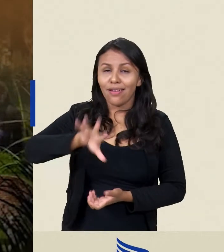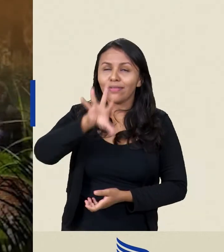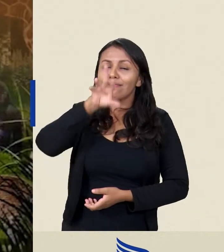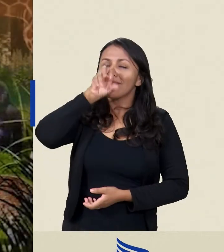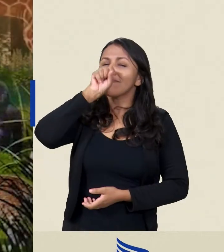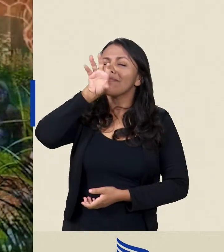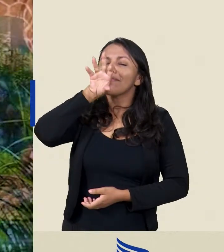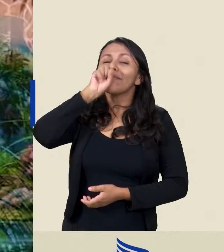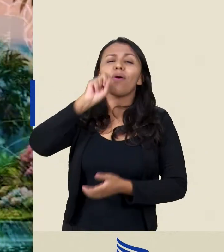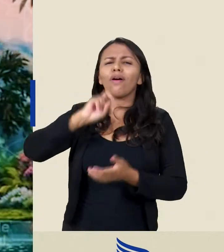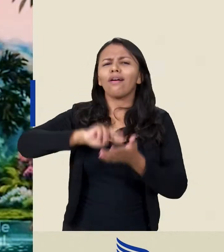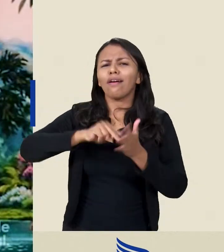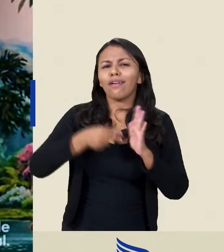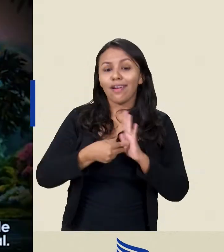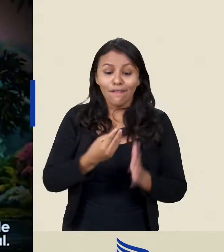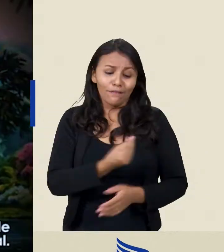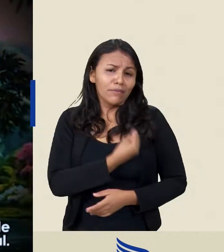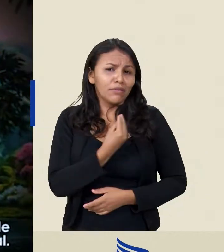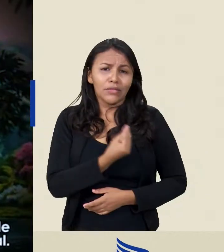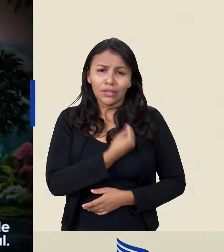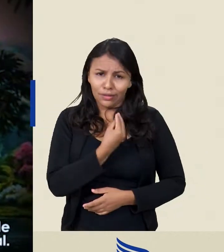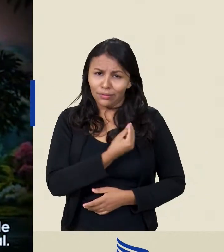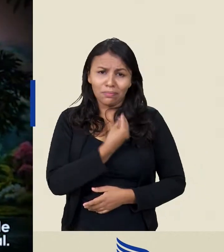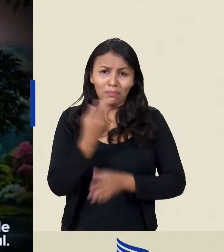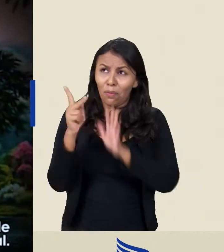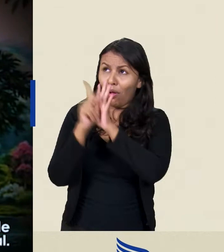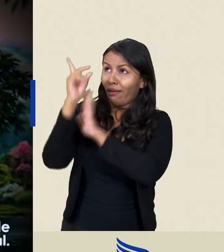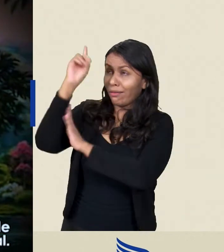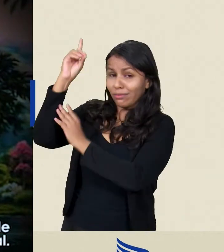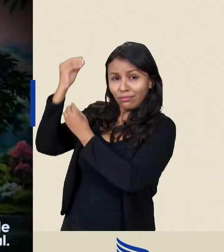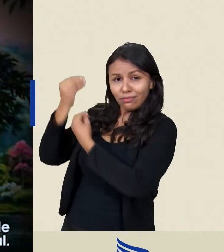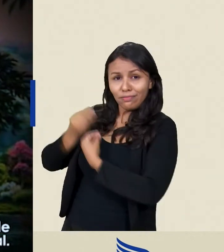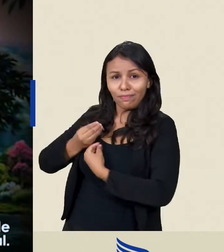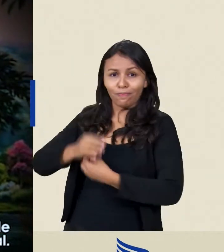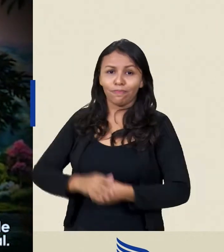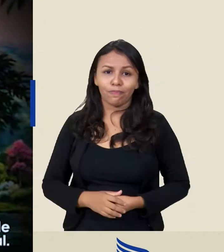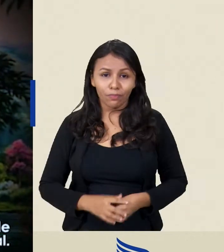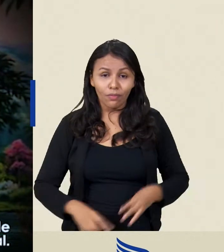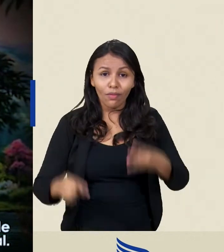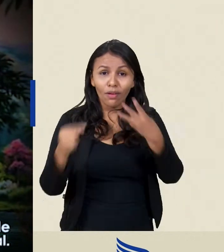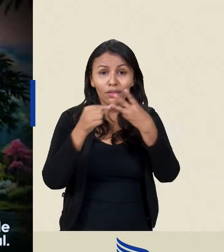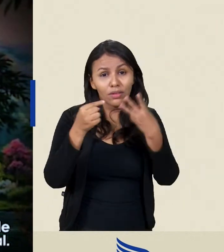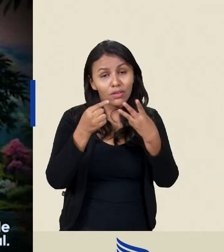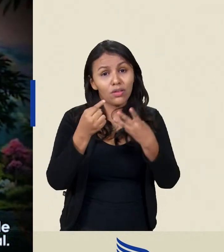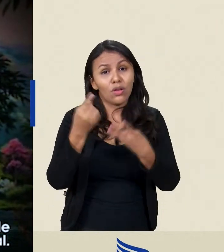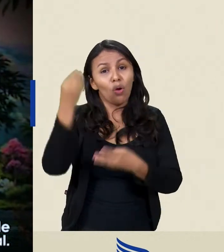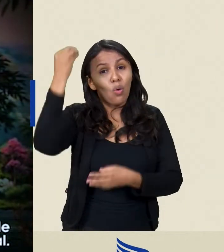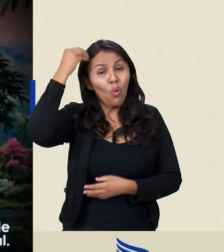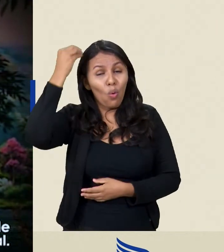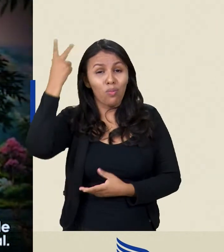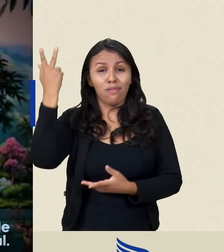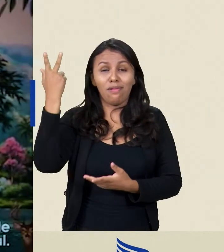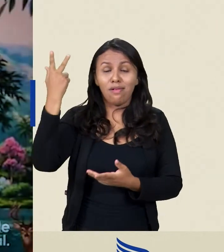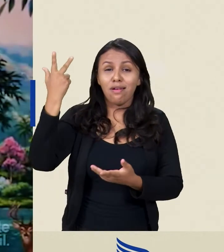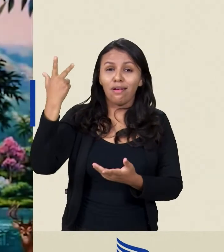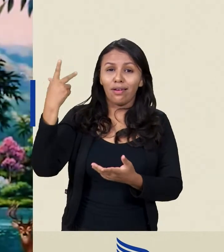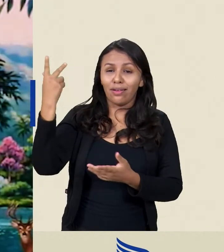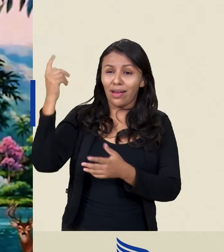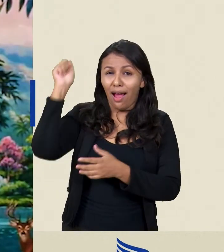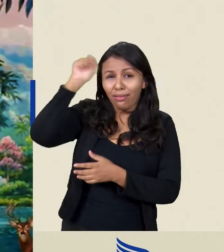homem. Terceiro, como consequência da queda de Adão, o homem tornou-se